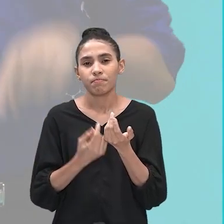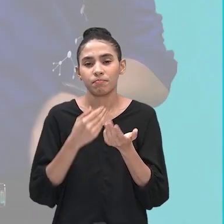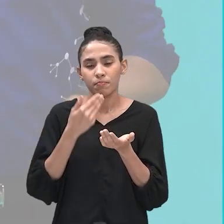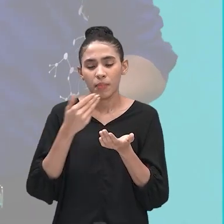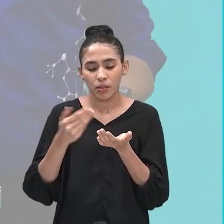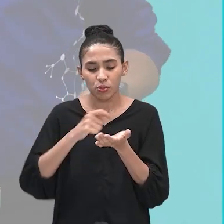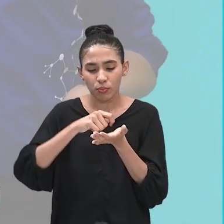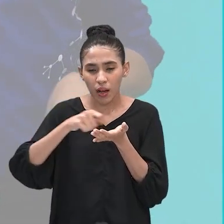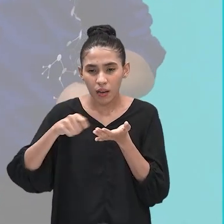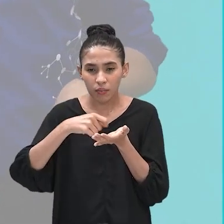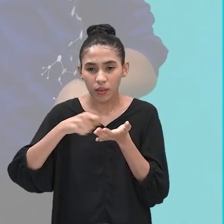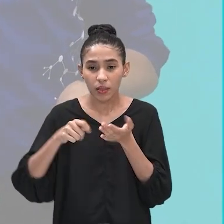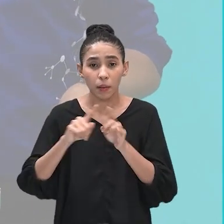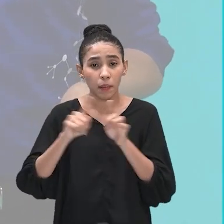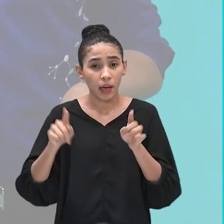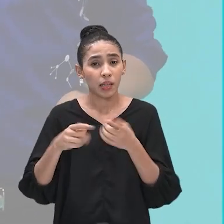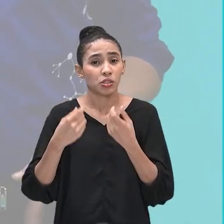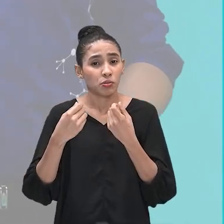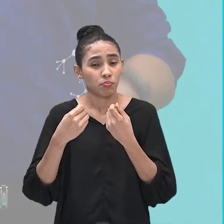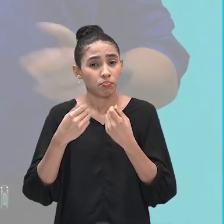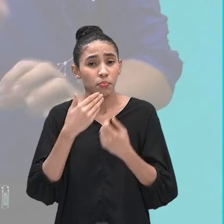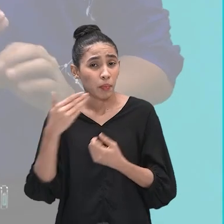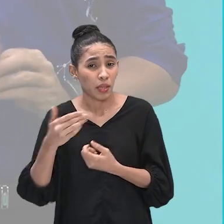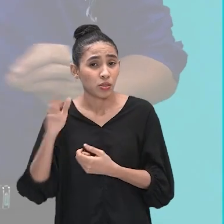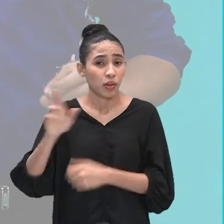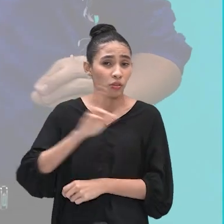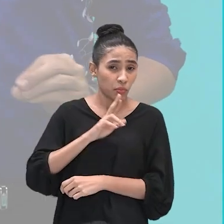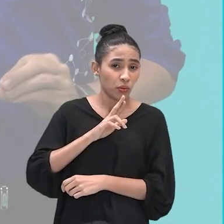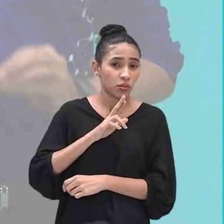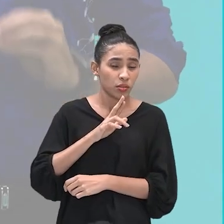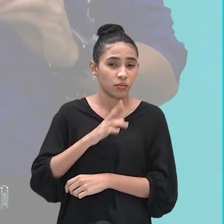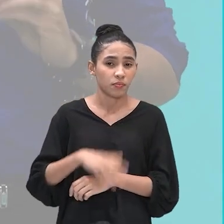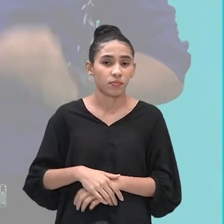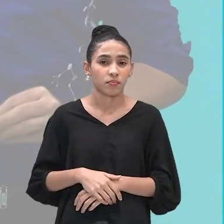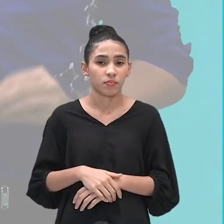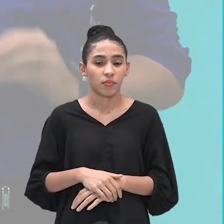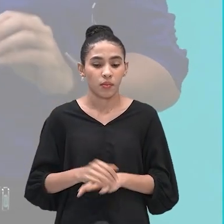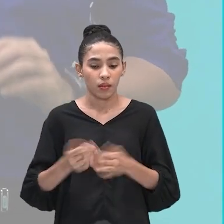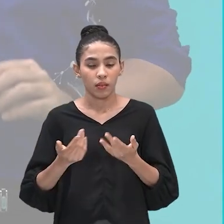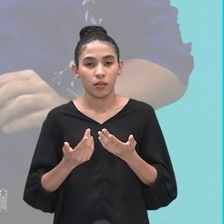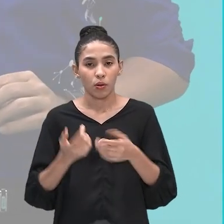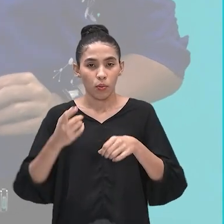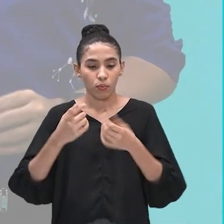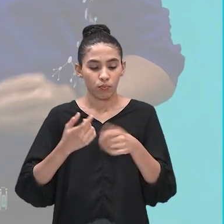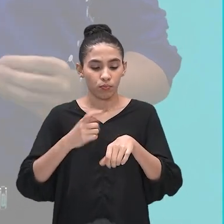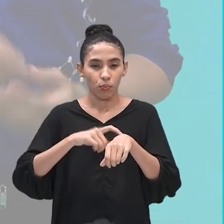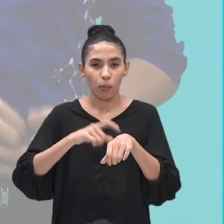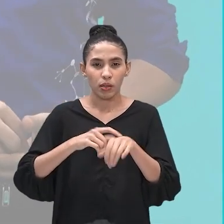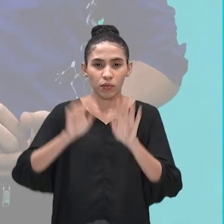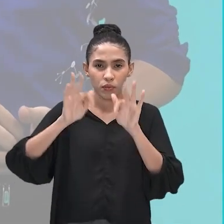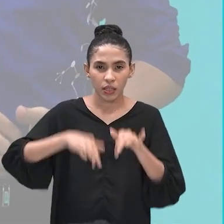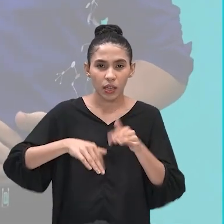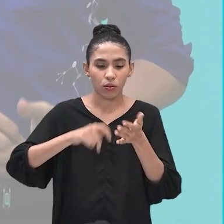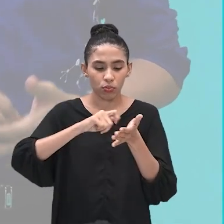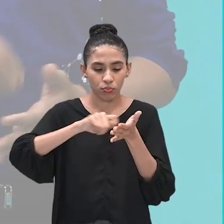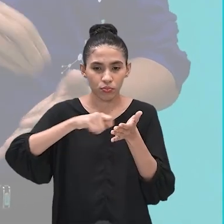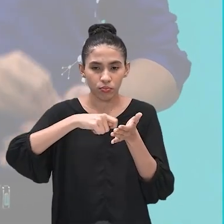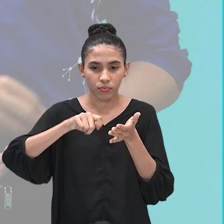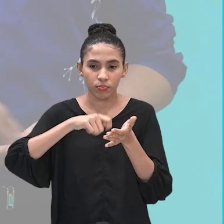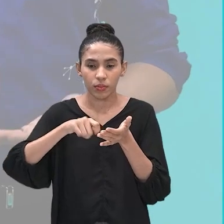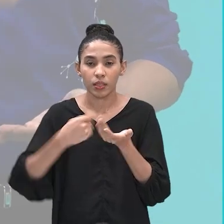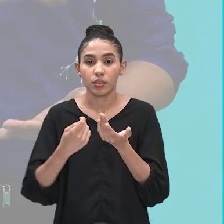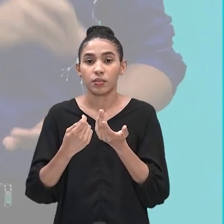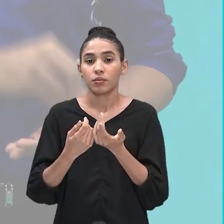ele pediu um posicionamento, né? Ele fechou ali o texto pedindo um posicionamento, que ele queria um retorno.